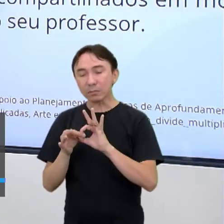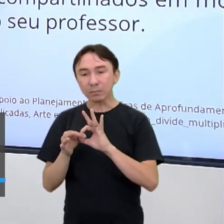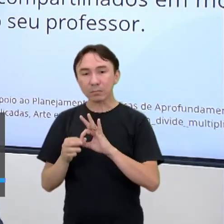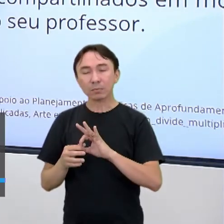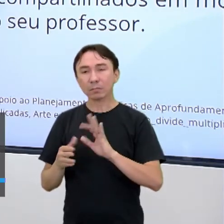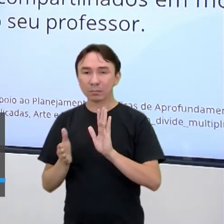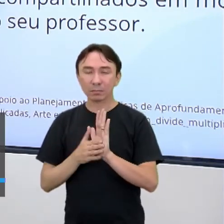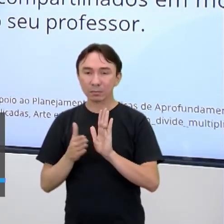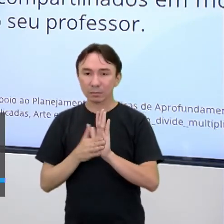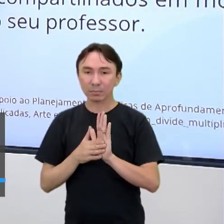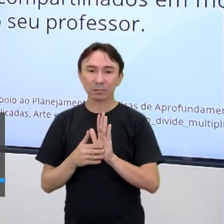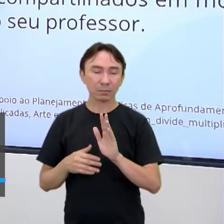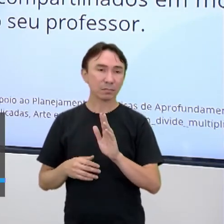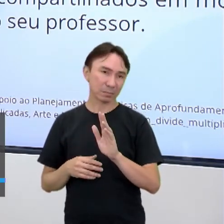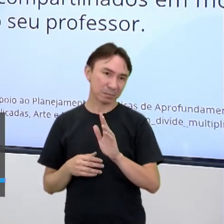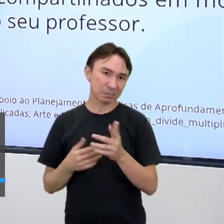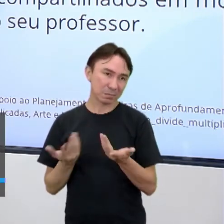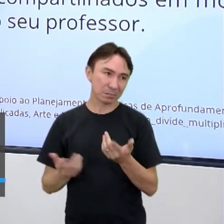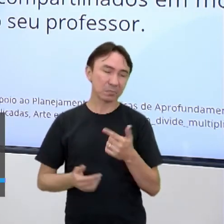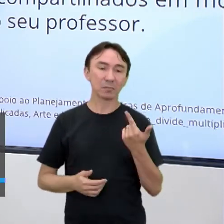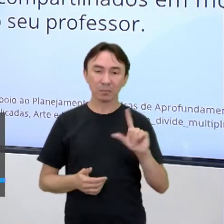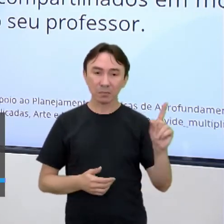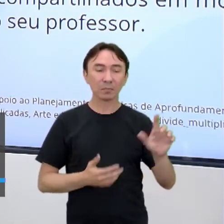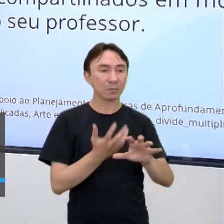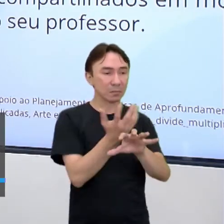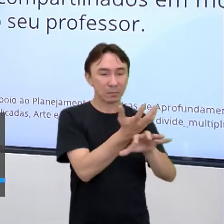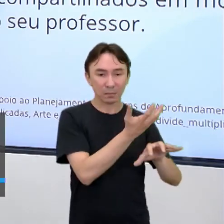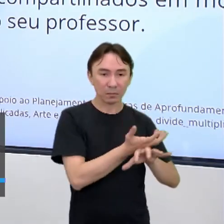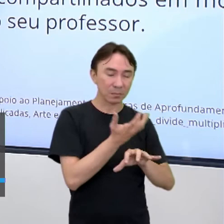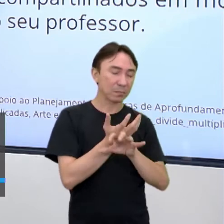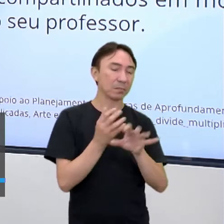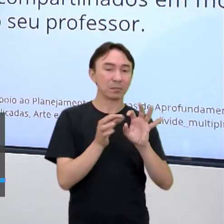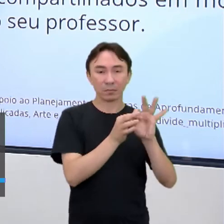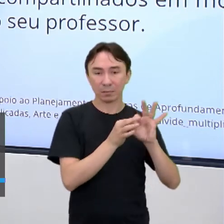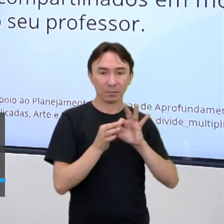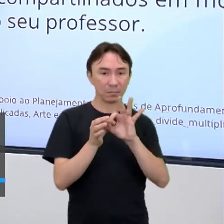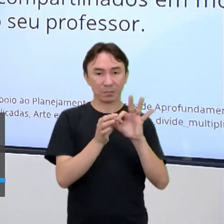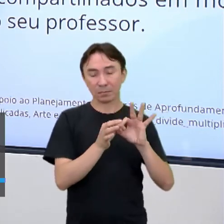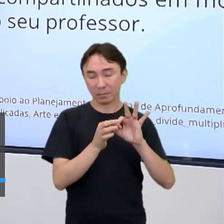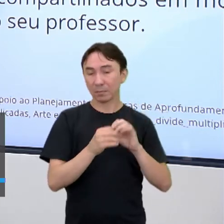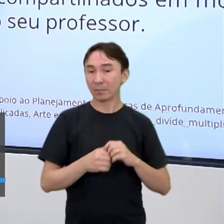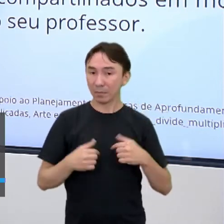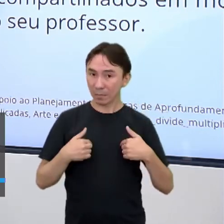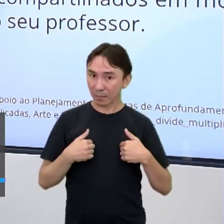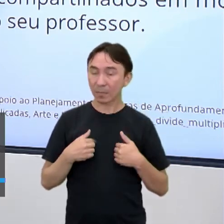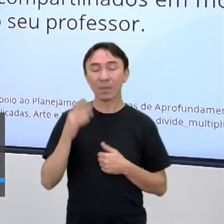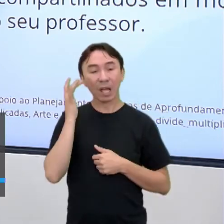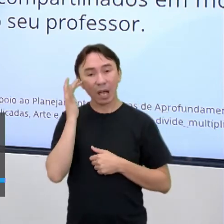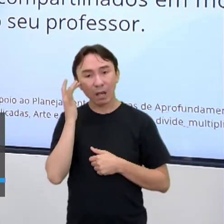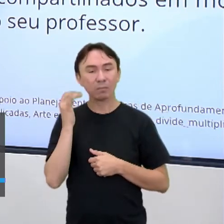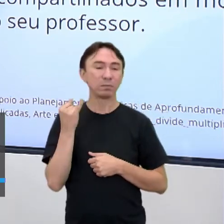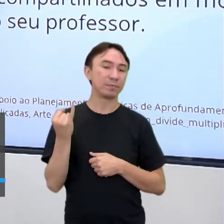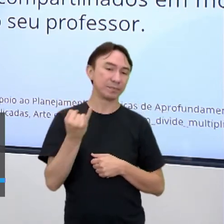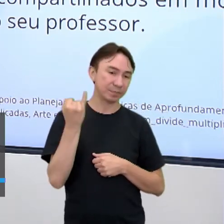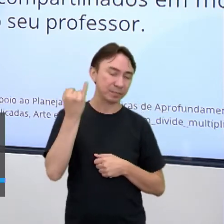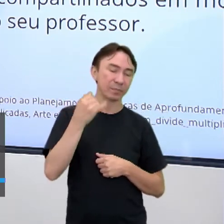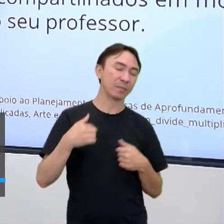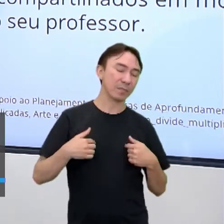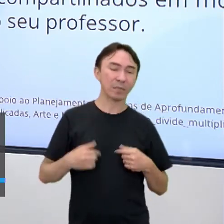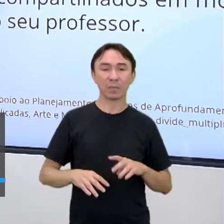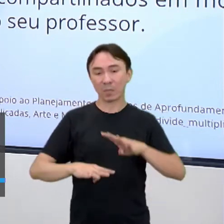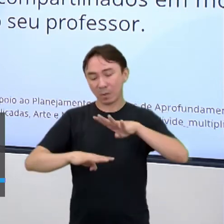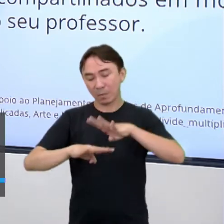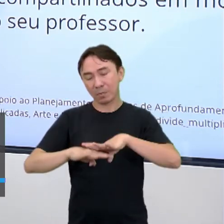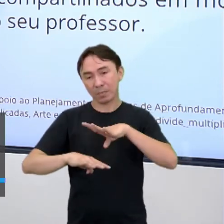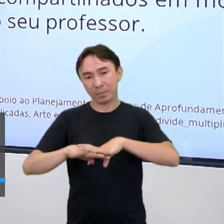outros componentes curriculares. Na minha visão particular, é muito importante, né? Porque o cara é professor de matemática que ele